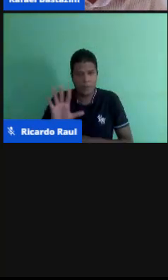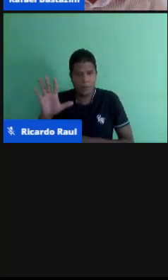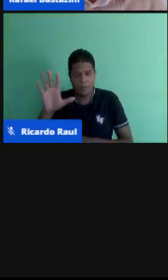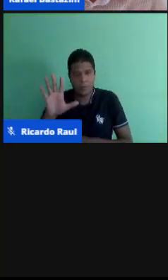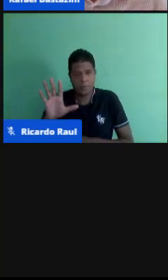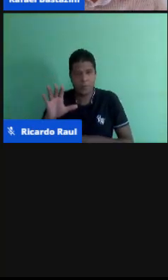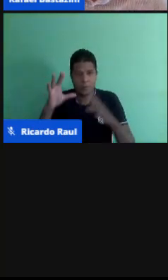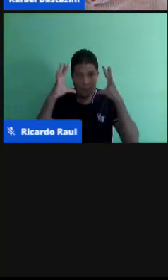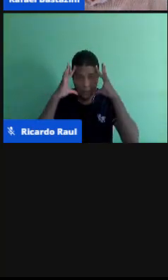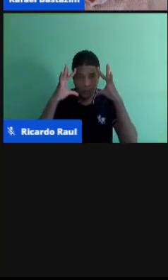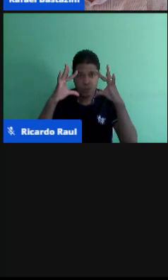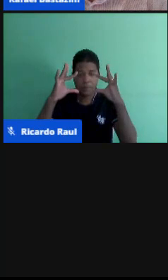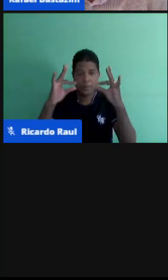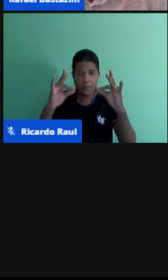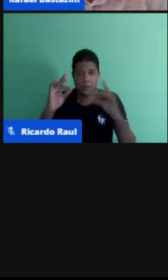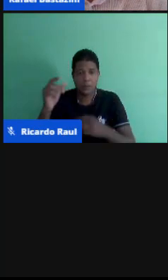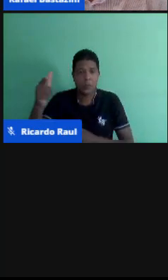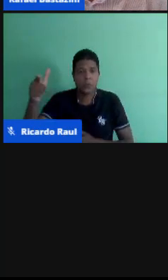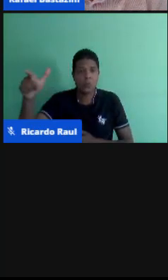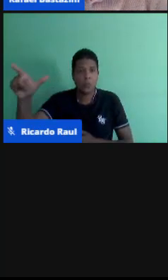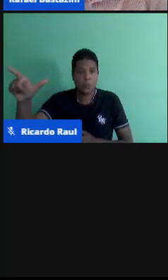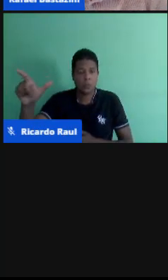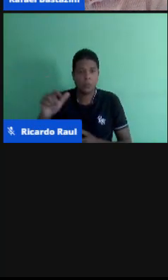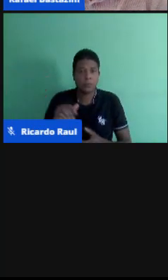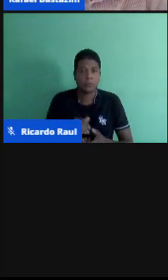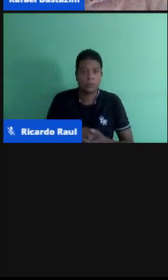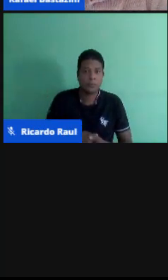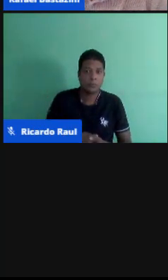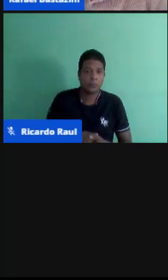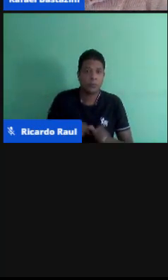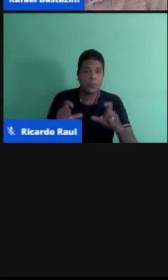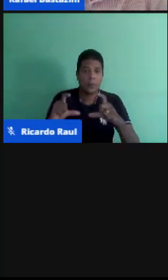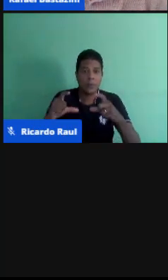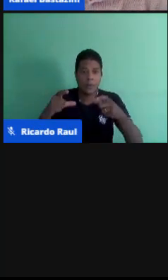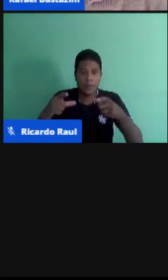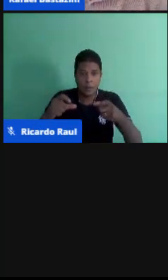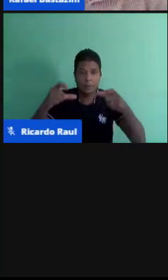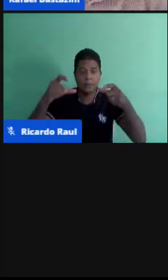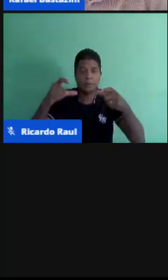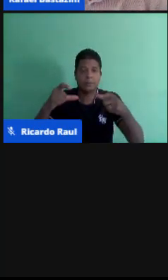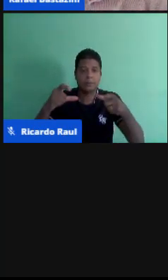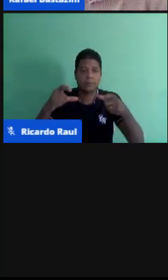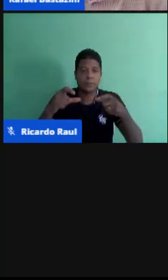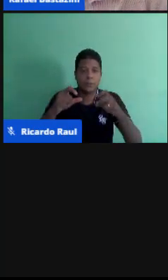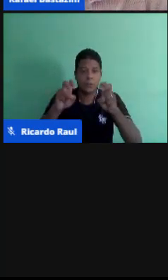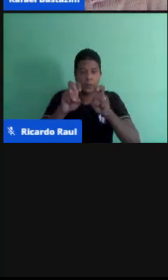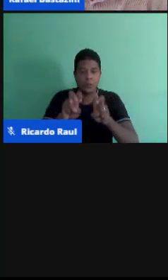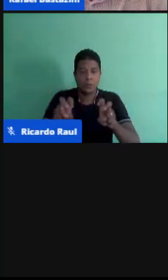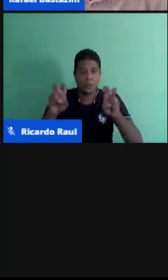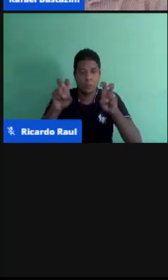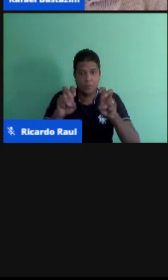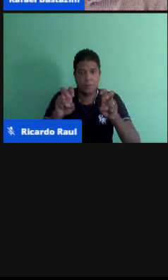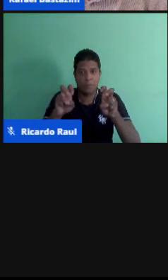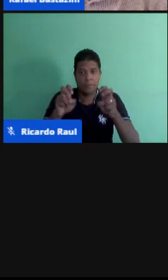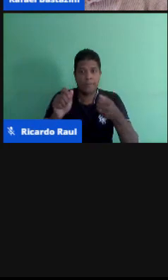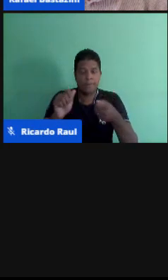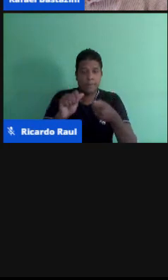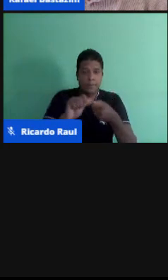mapa acadêmico. E do outro lado, por meio de prints da tela do computador, eu